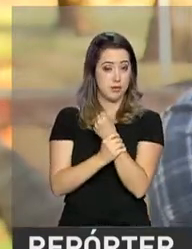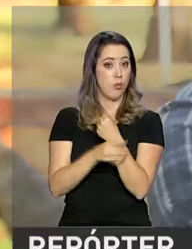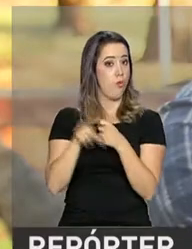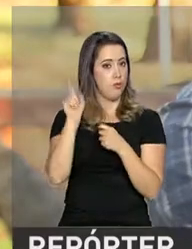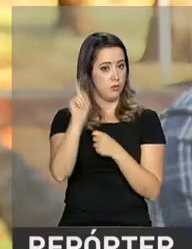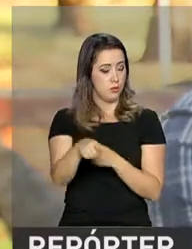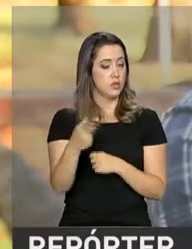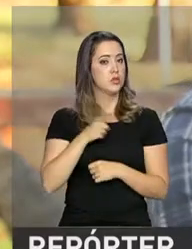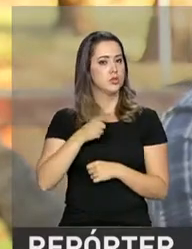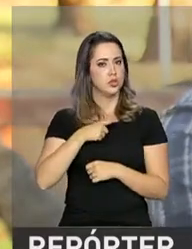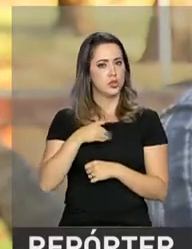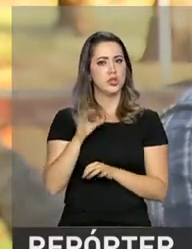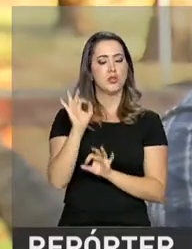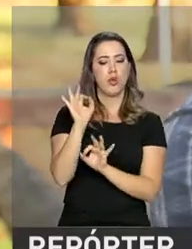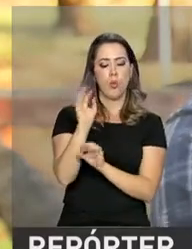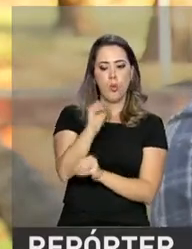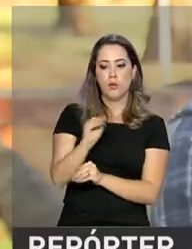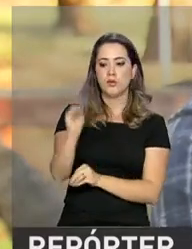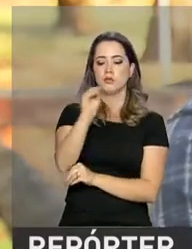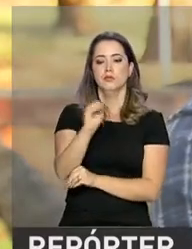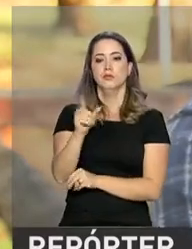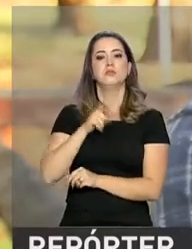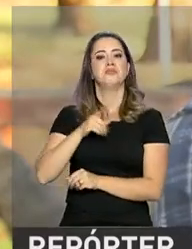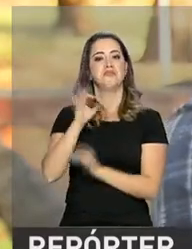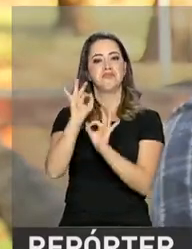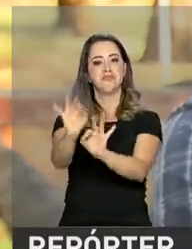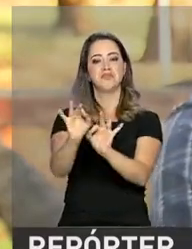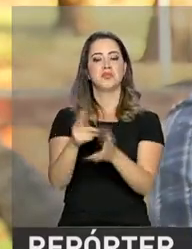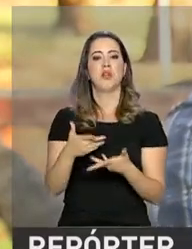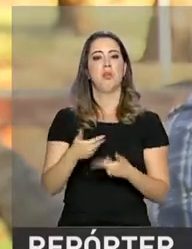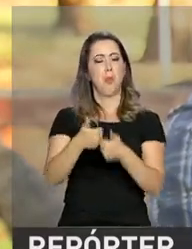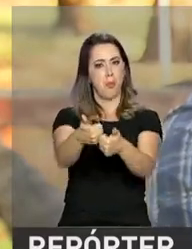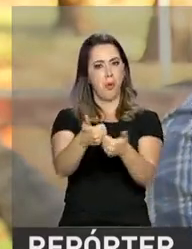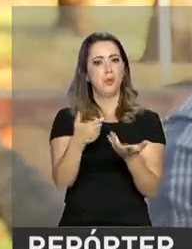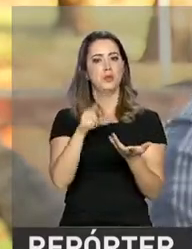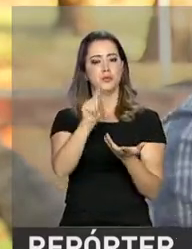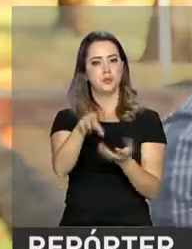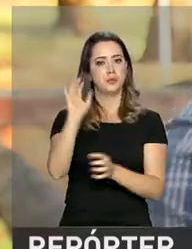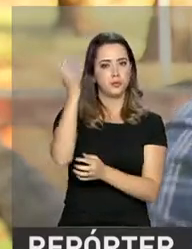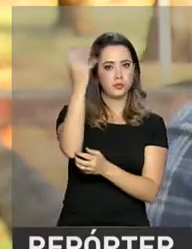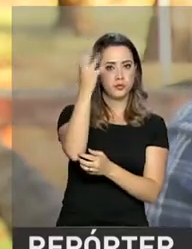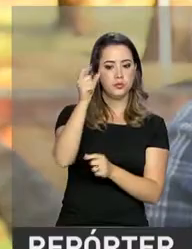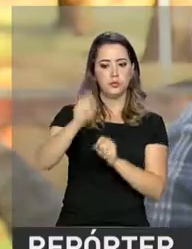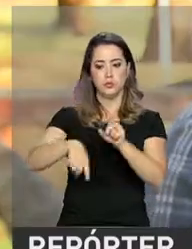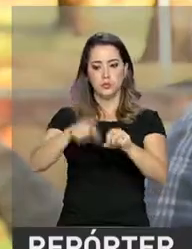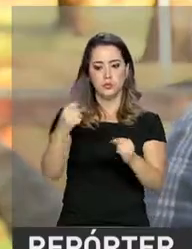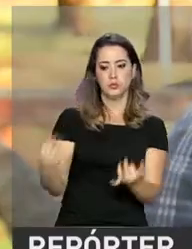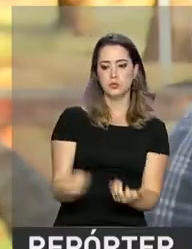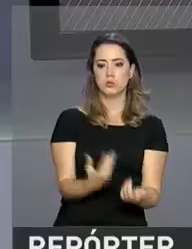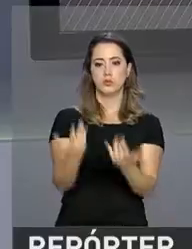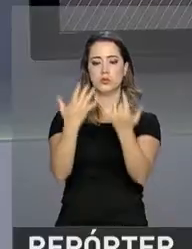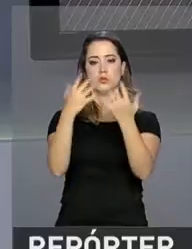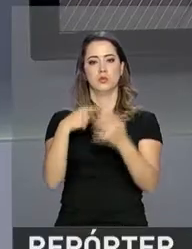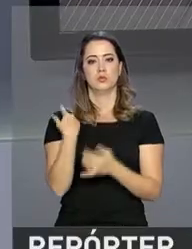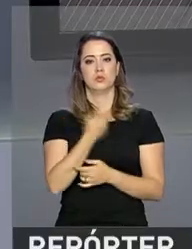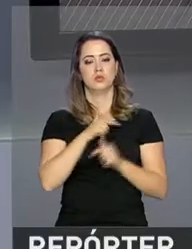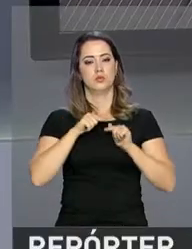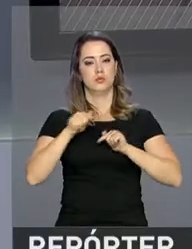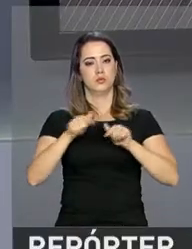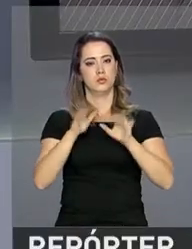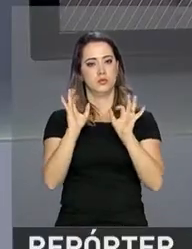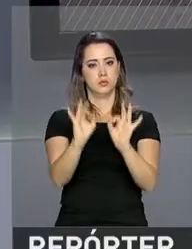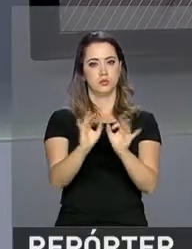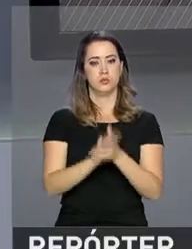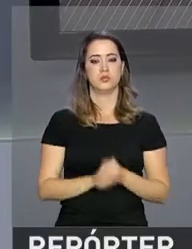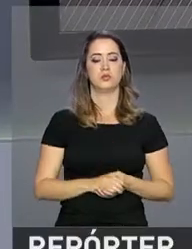manejo tem sido bem feito a floresta tem recuperado é ea missão do serviço florestal está sendo cumprida além do